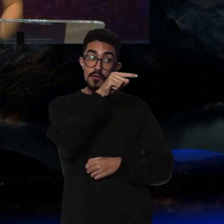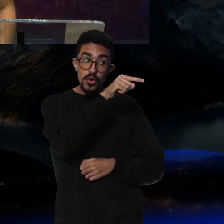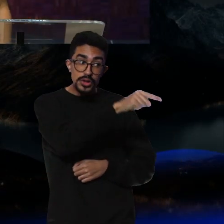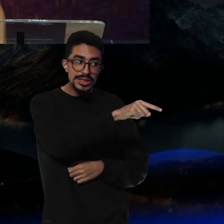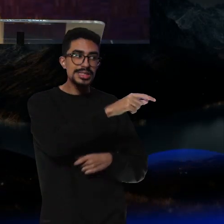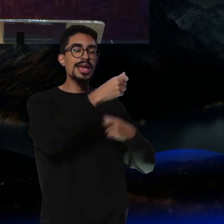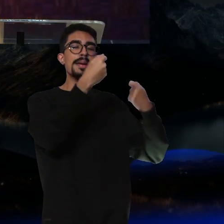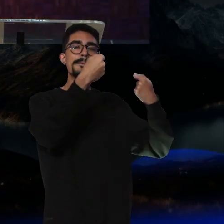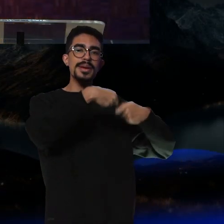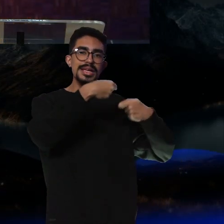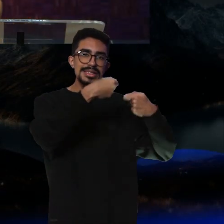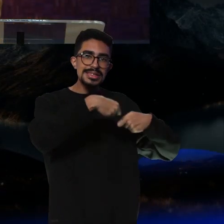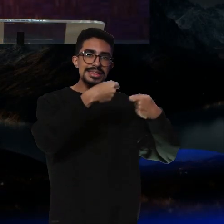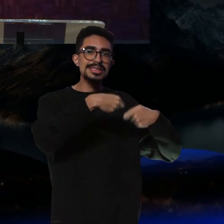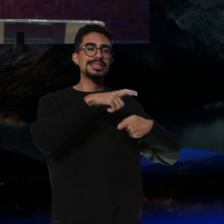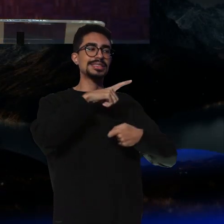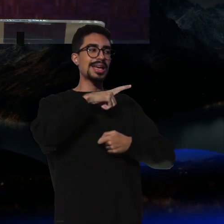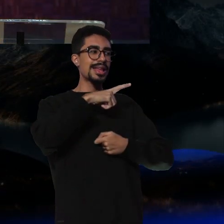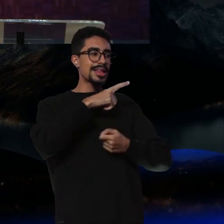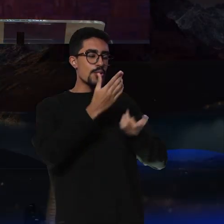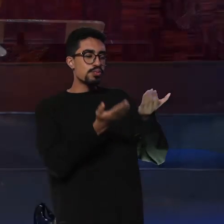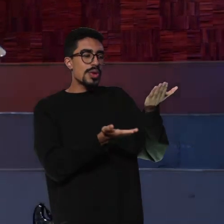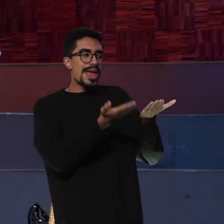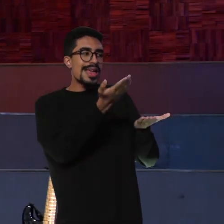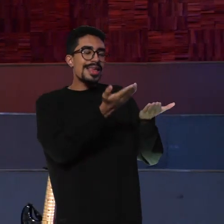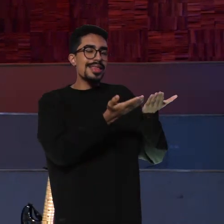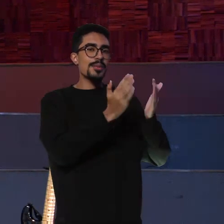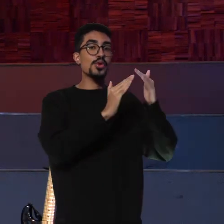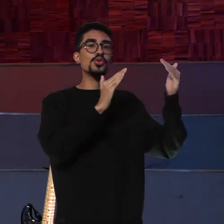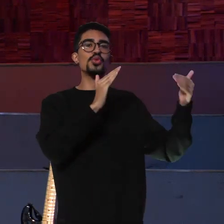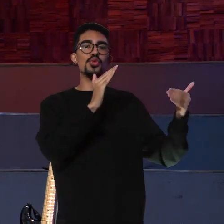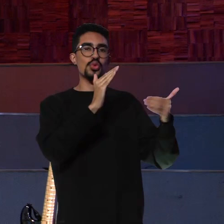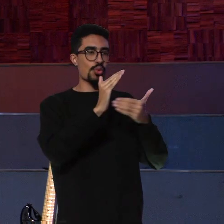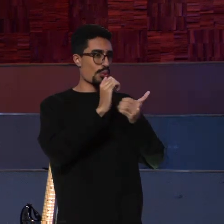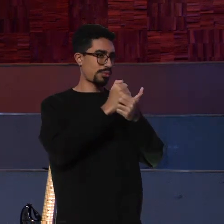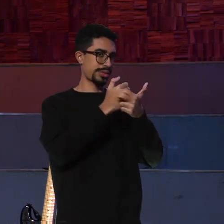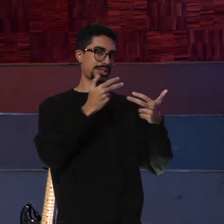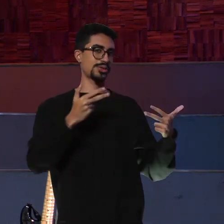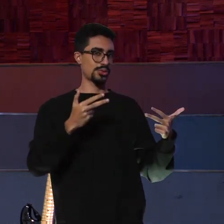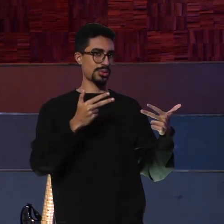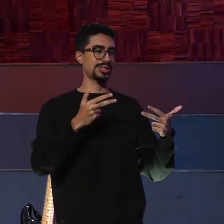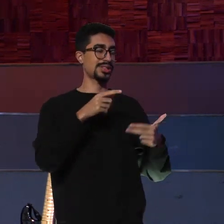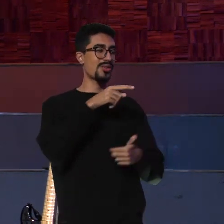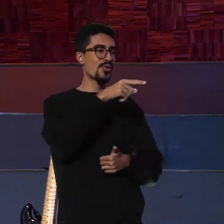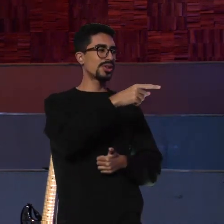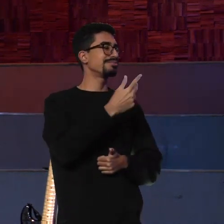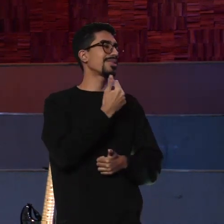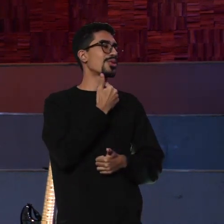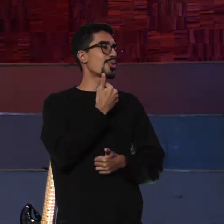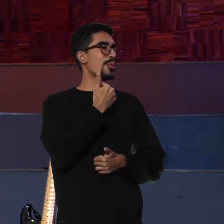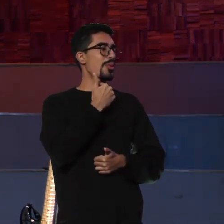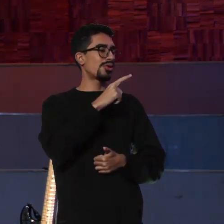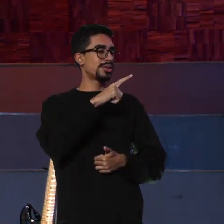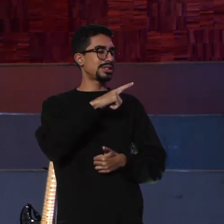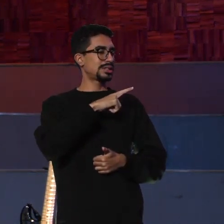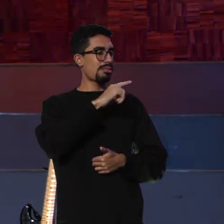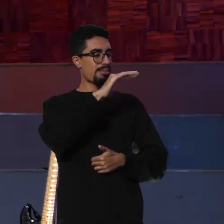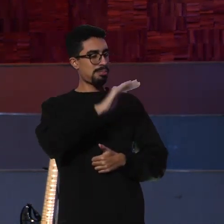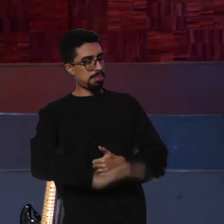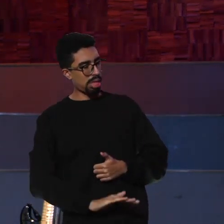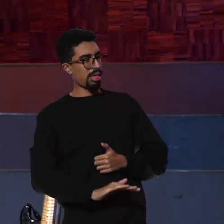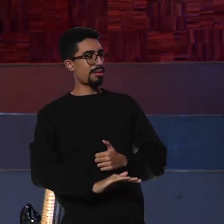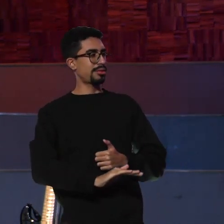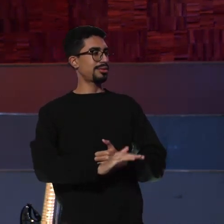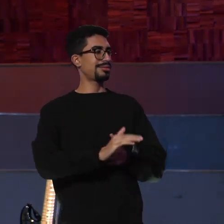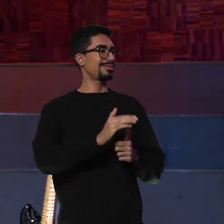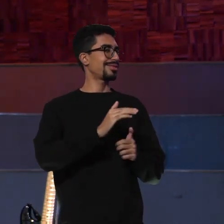outras versões, talvez aí na sua, esteja aparecendo como a sobriedade em todas as situações. Quando